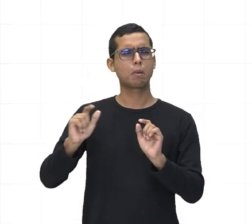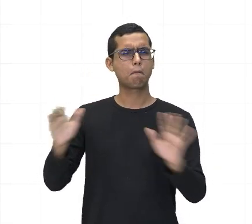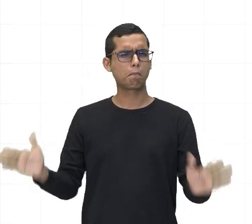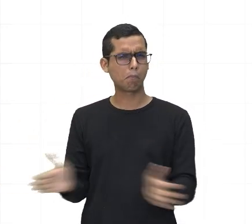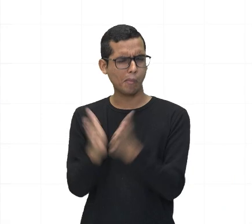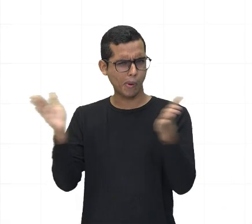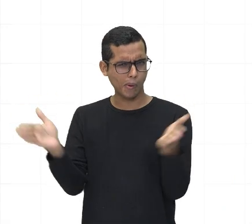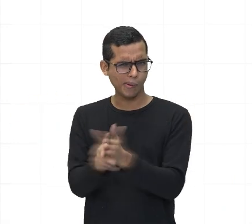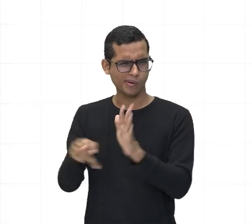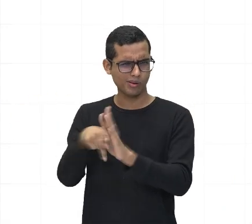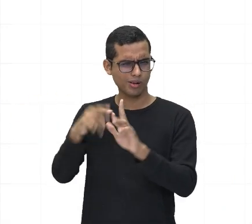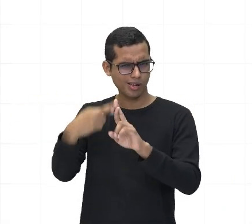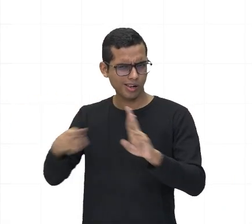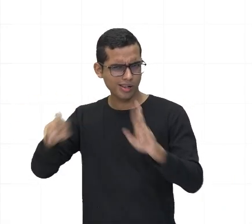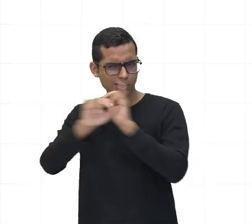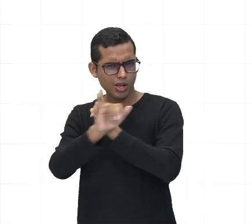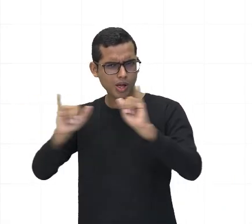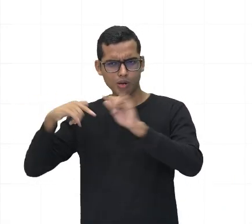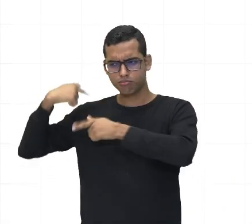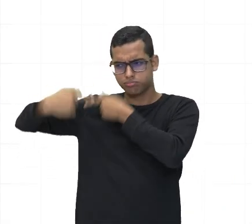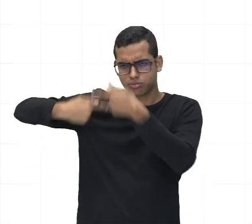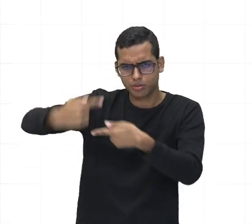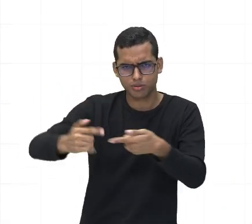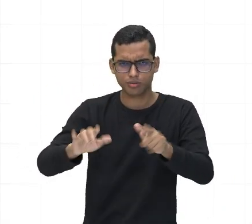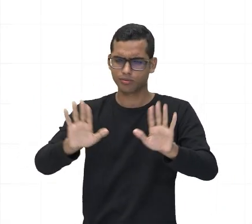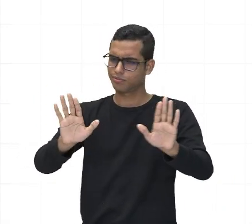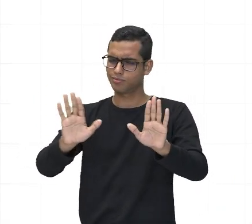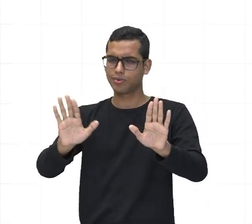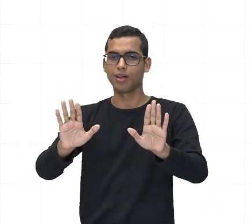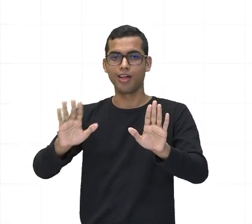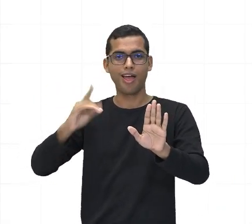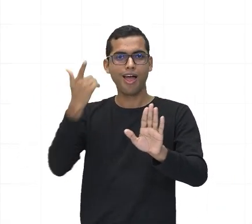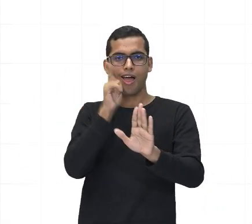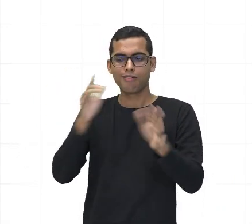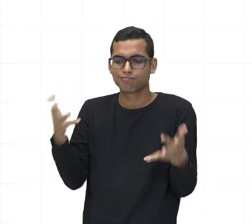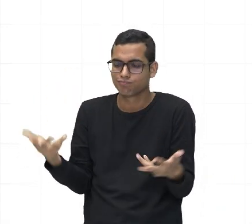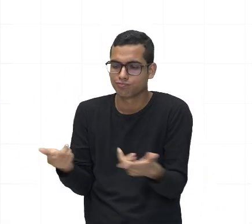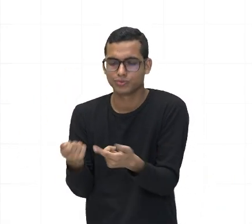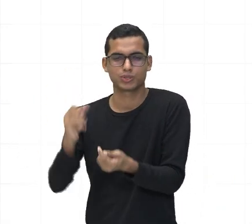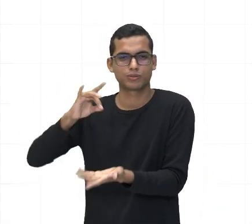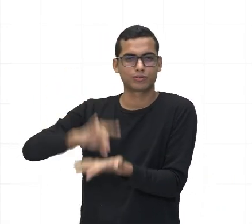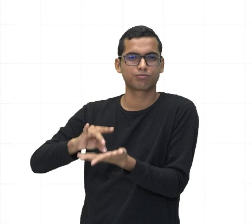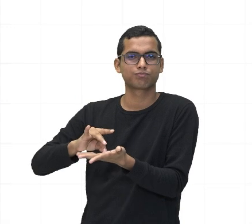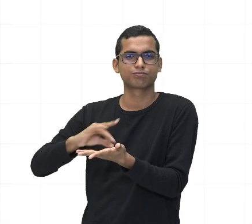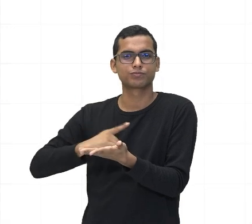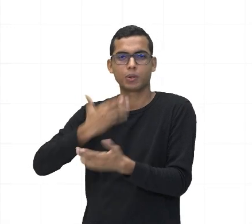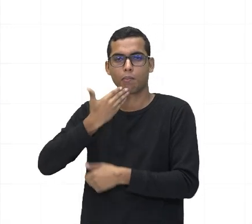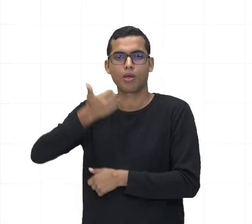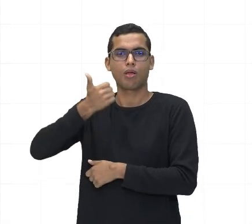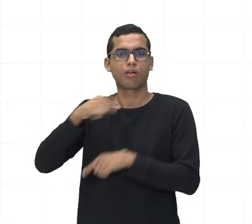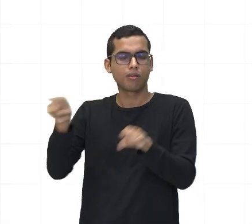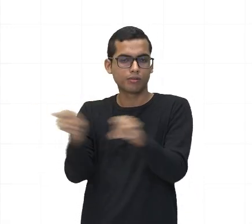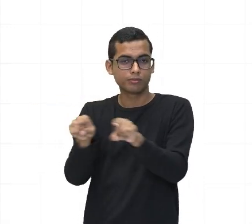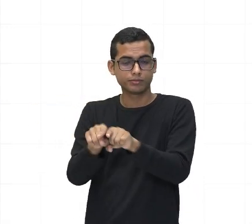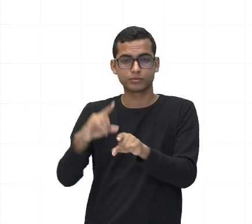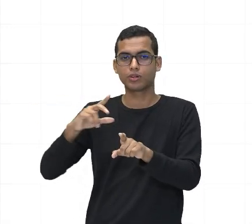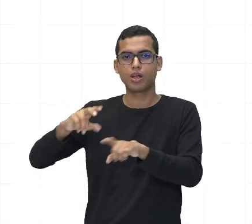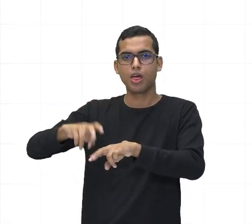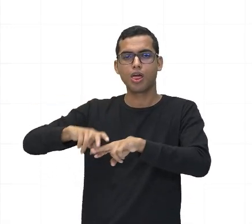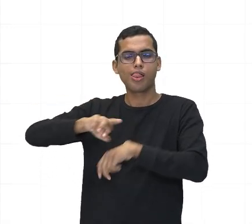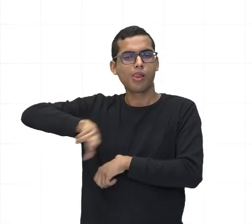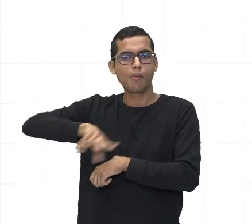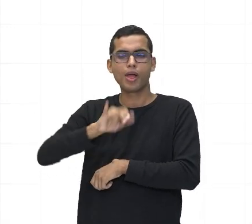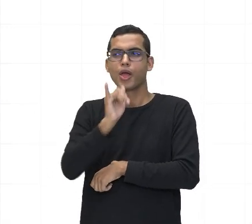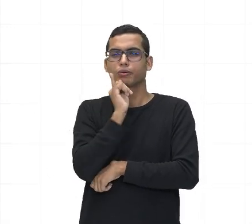transmissão da mensagem religiosa. Pelo contrário, ela enriquece. Não é porque essas religiões